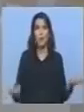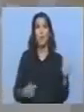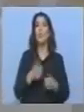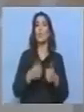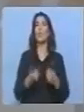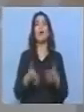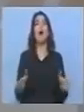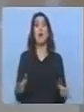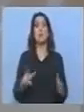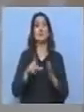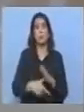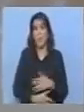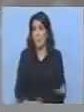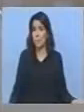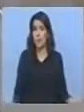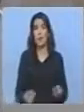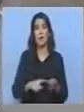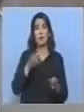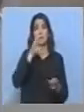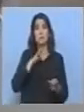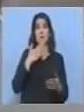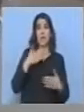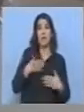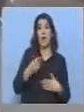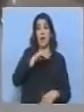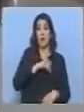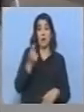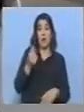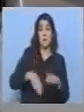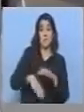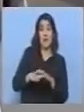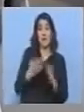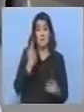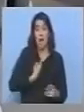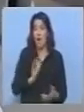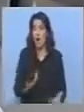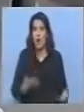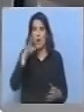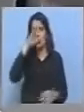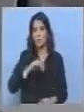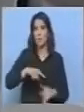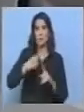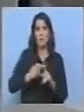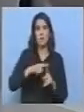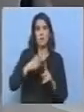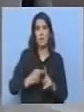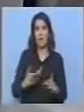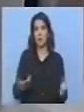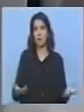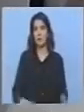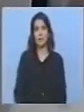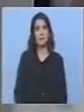concursos para projetos, não sabemos se nos põem tetos salariais, quer dizer, todos os anos somos confrontados com, digamos,